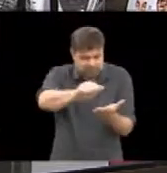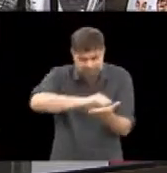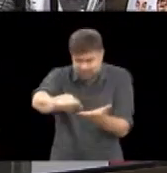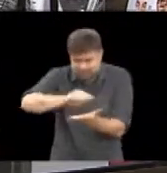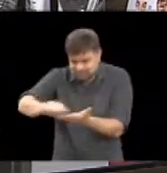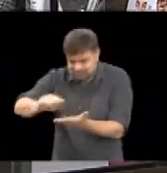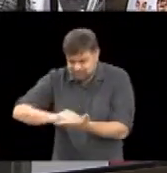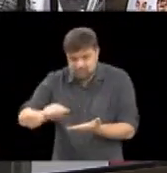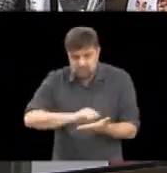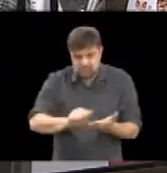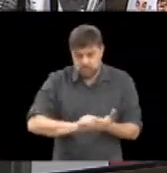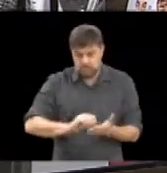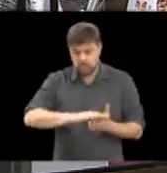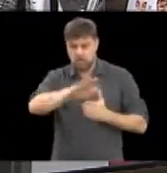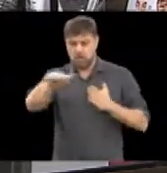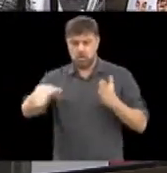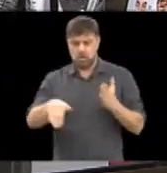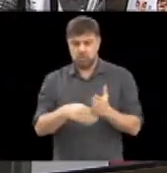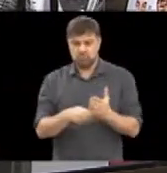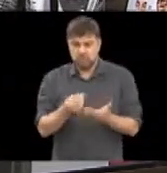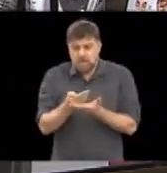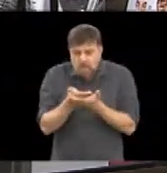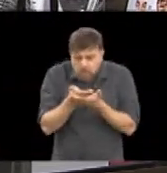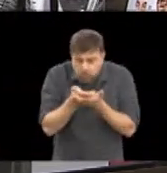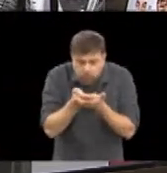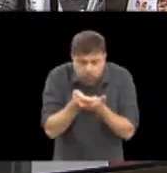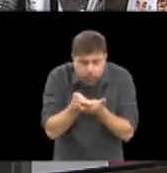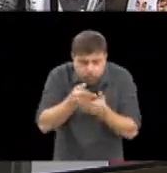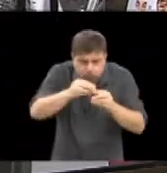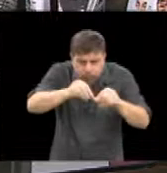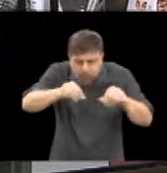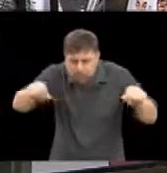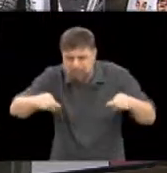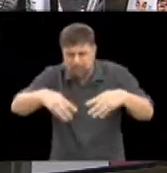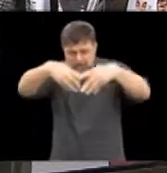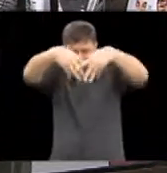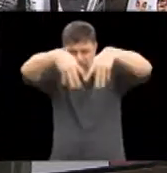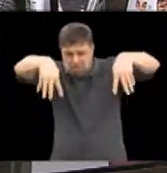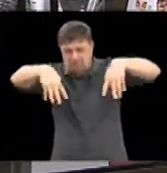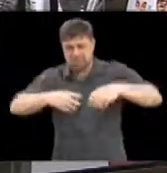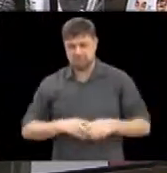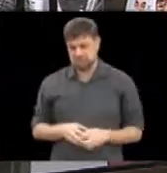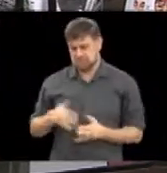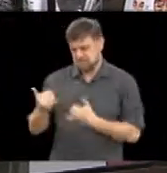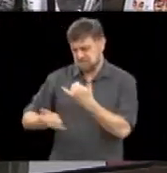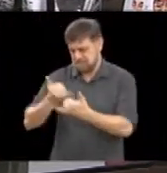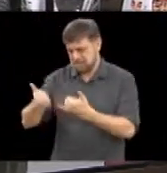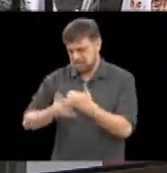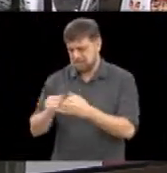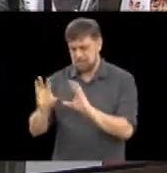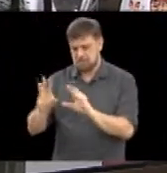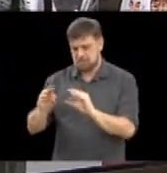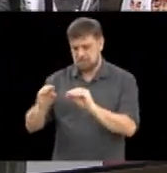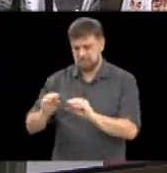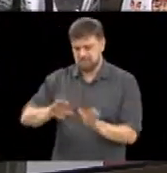ter um controle muito intenso, tirar tudo que acumule pó, entendeu? Cortina, tapete, bichinho de